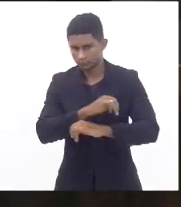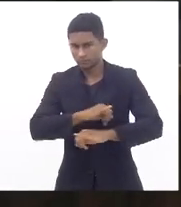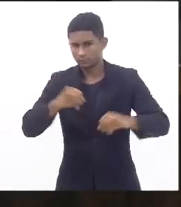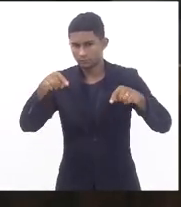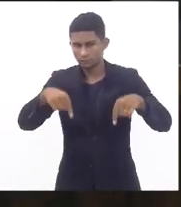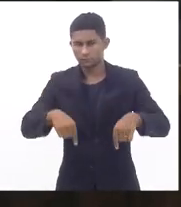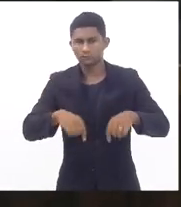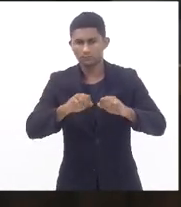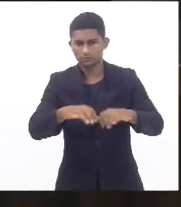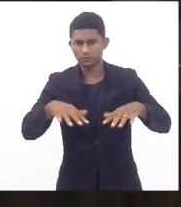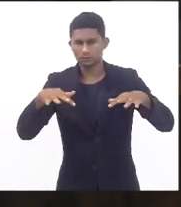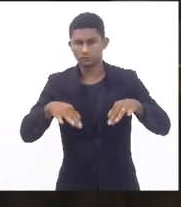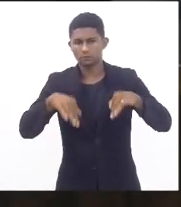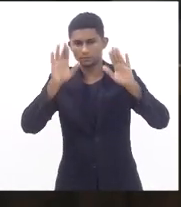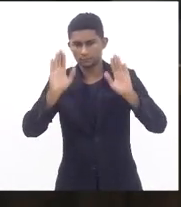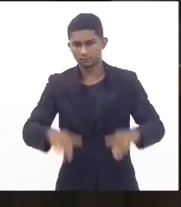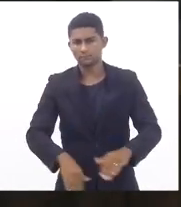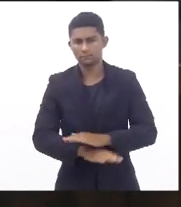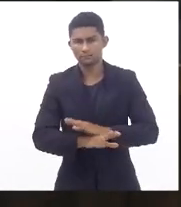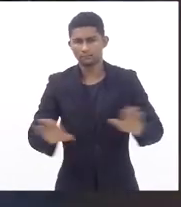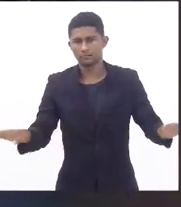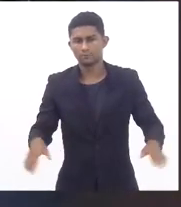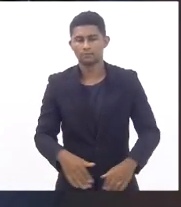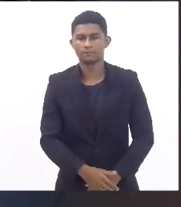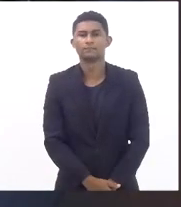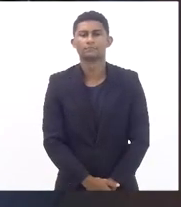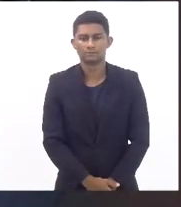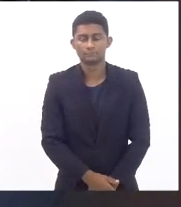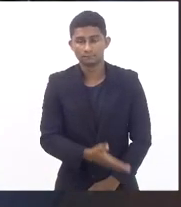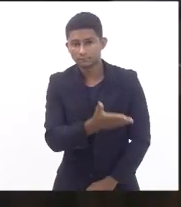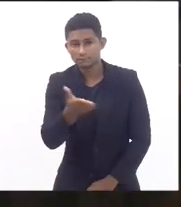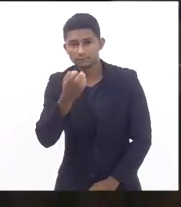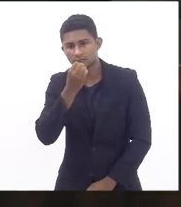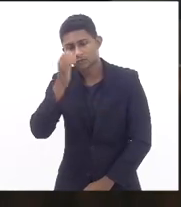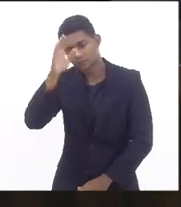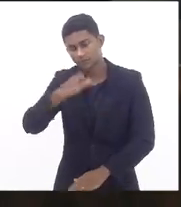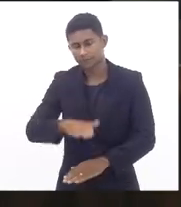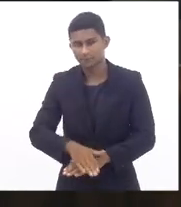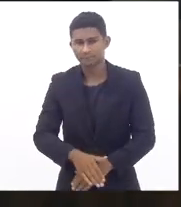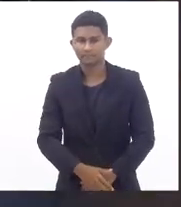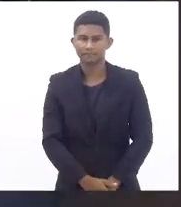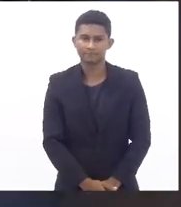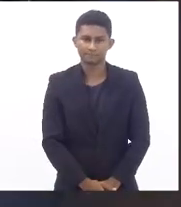declara encerrada a presente sessão. Tenham todos uma boa tarde.